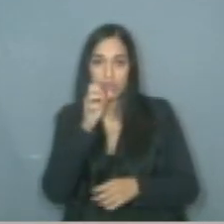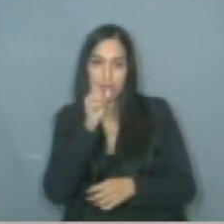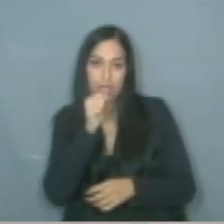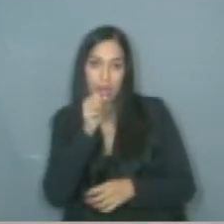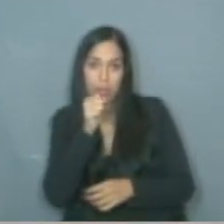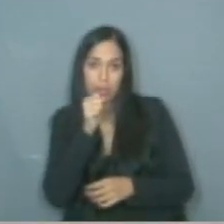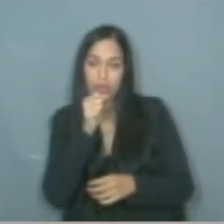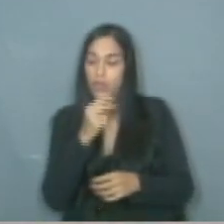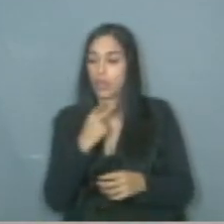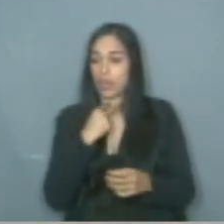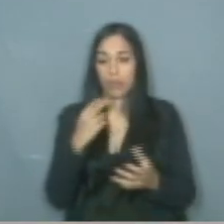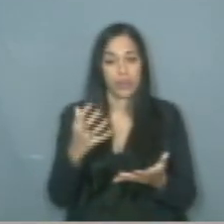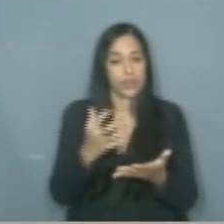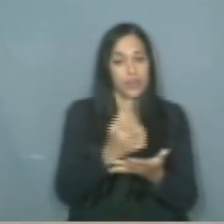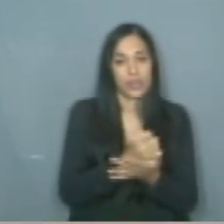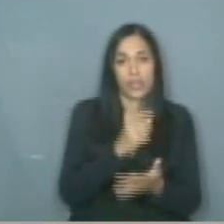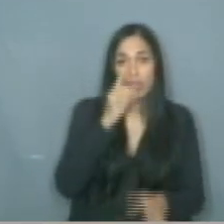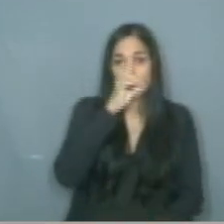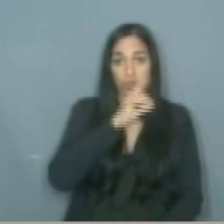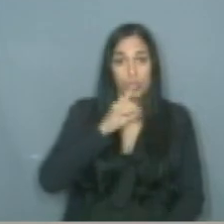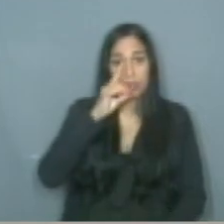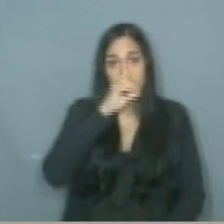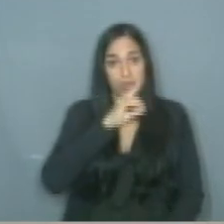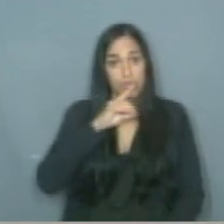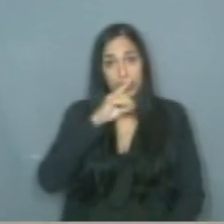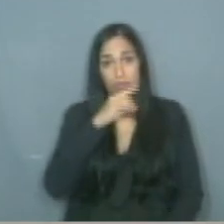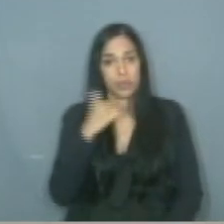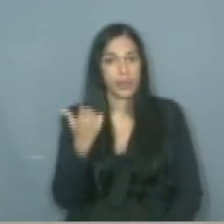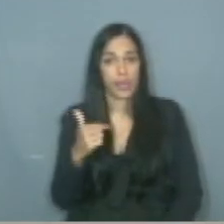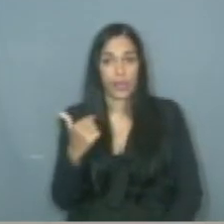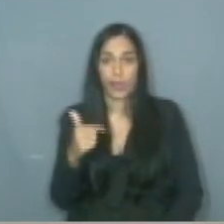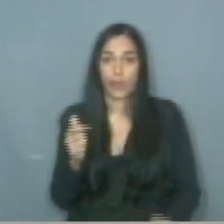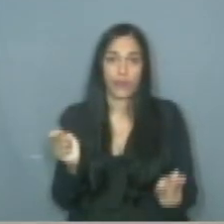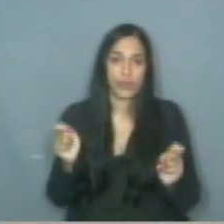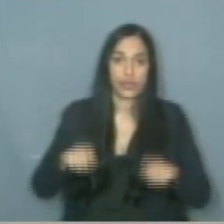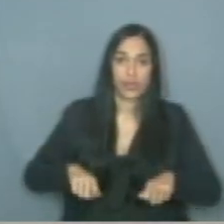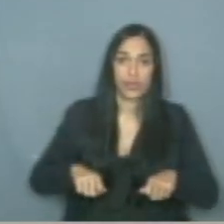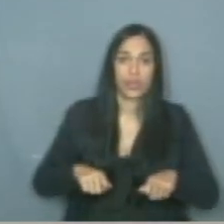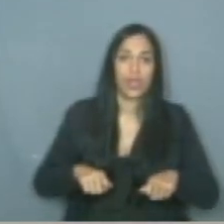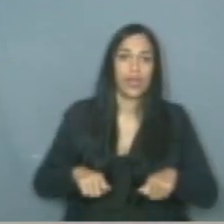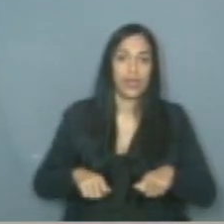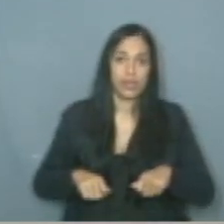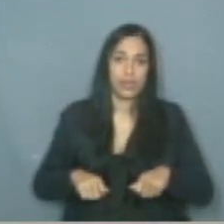pode retirar no domingo, porque o depósito não funciona, mas ainda